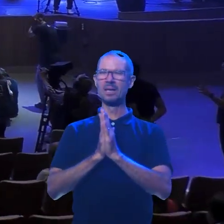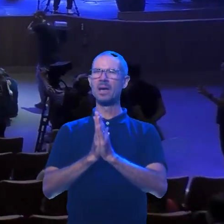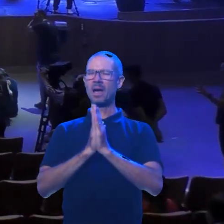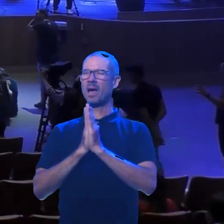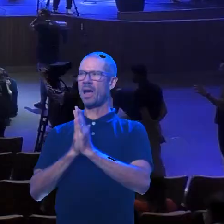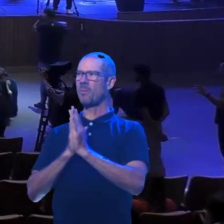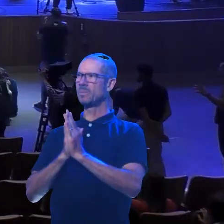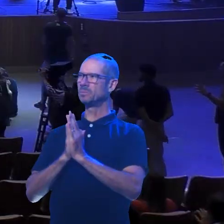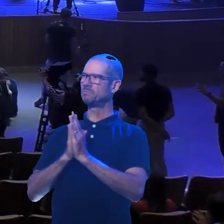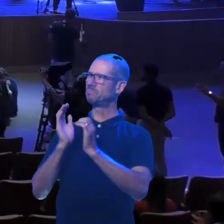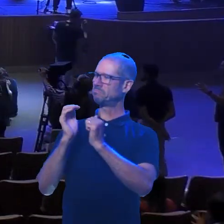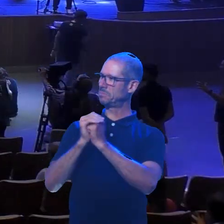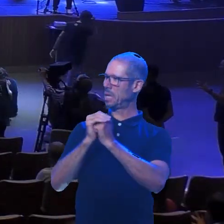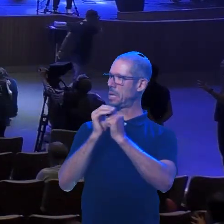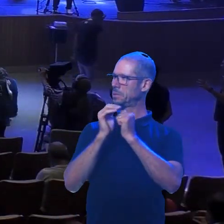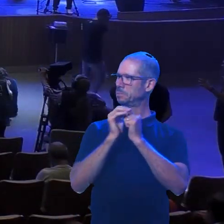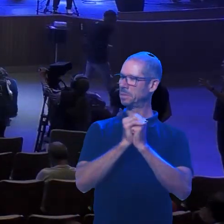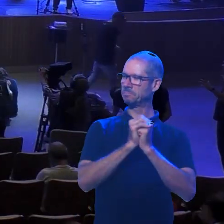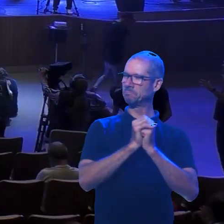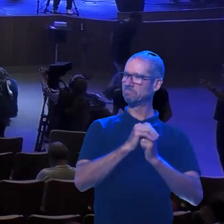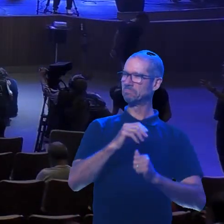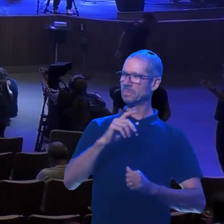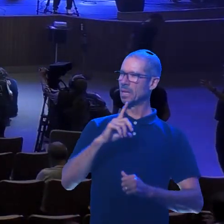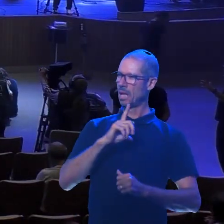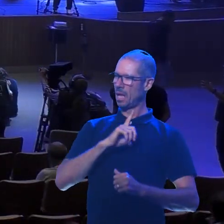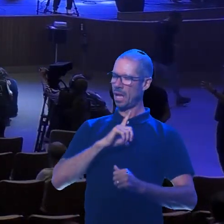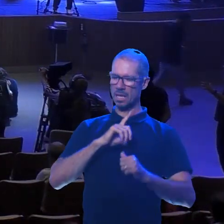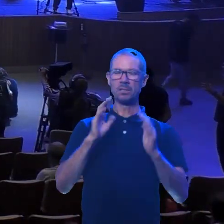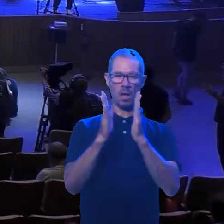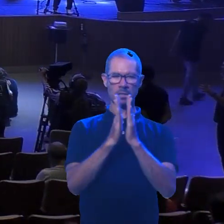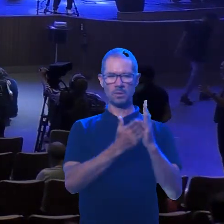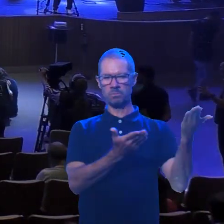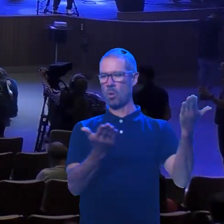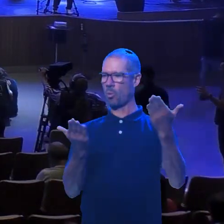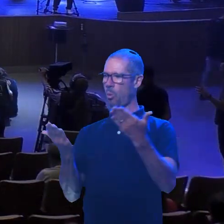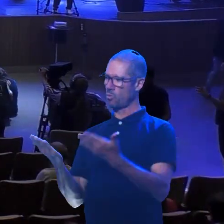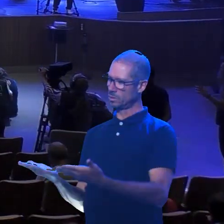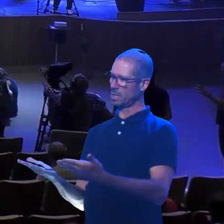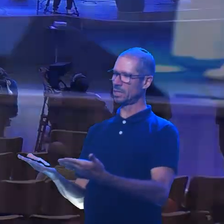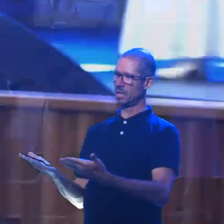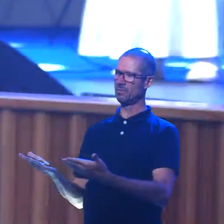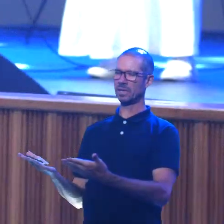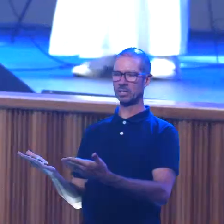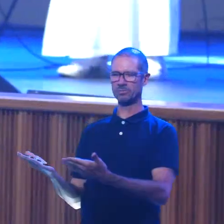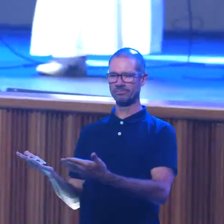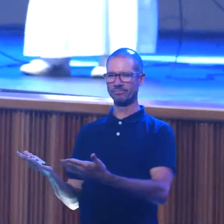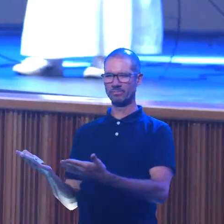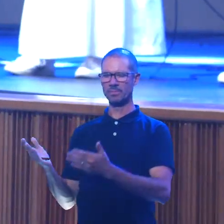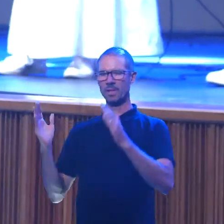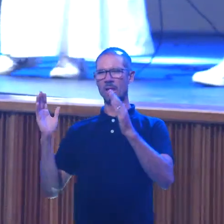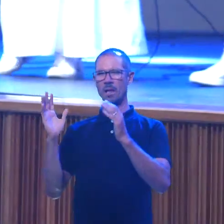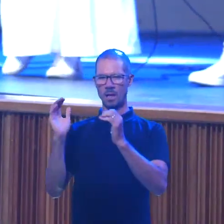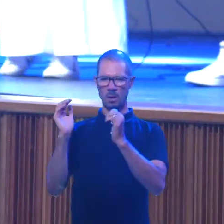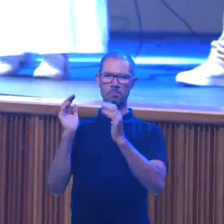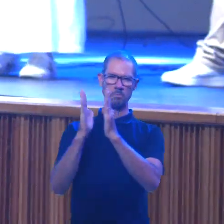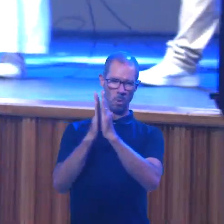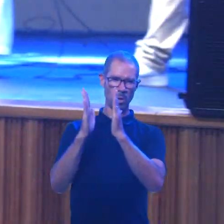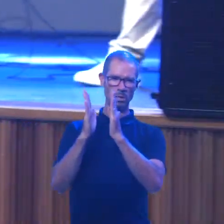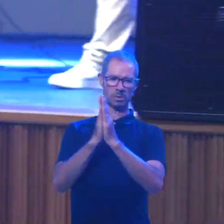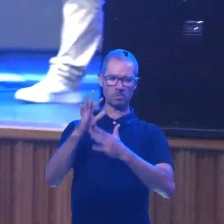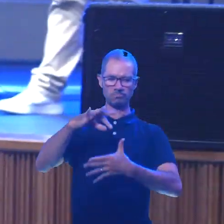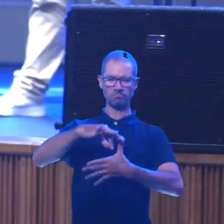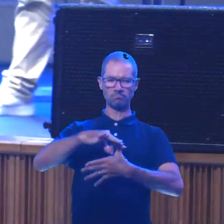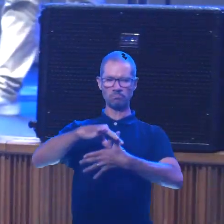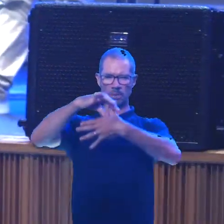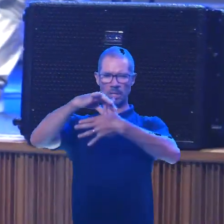amém, amém. Você fez essa oração, depois eu quero convidar você para vir aqui à frente, se você não está ainda, para receber uma oração dos nossos líderes aqui que